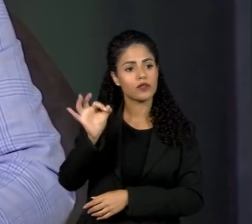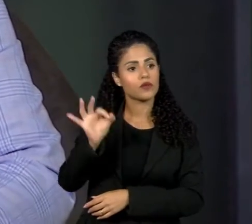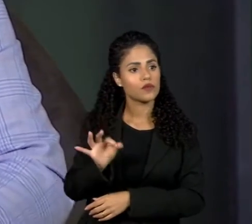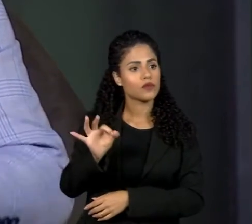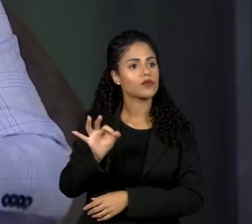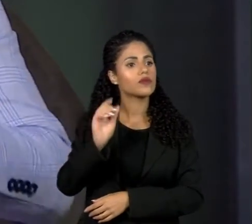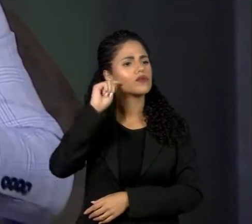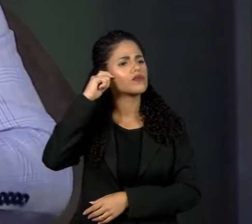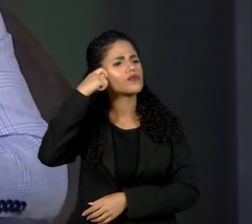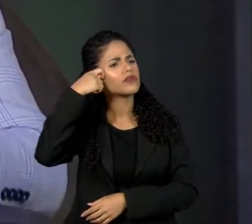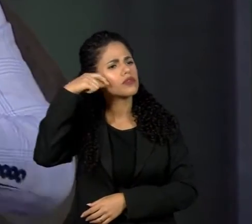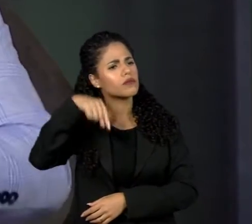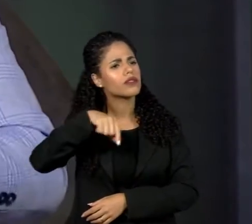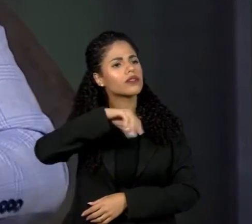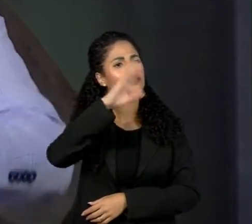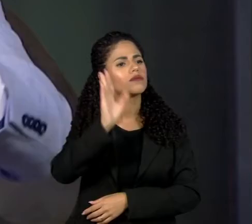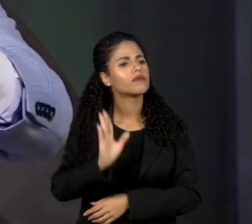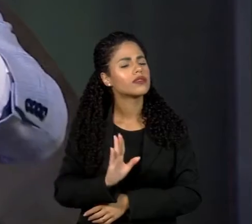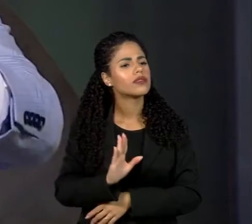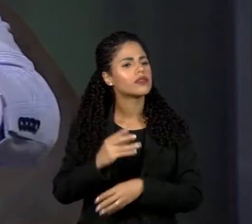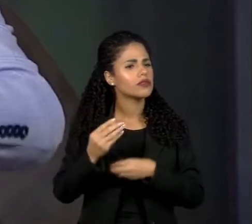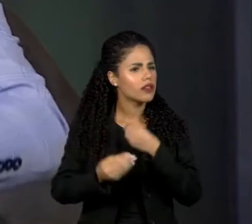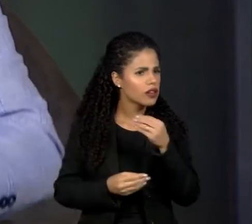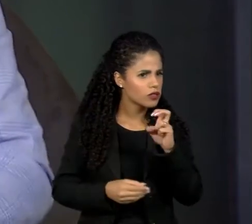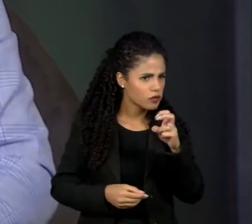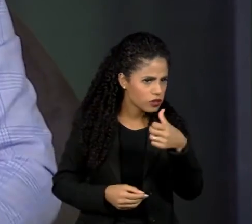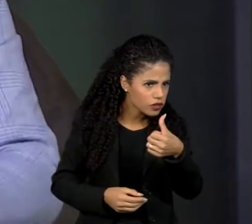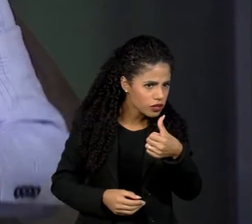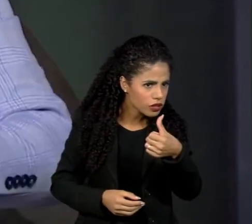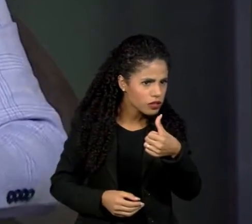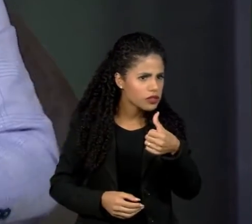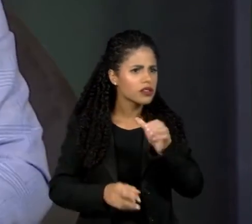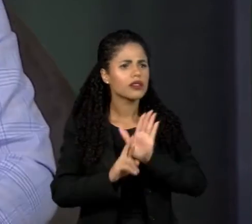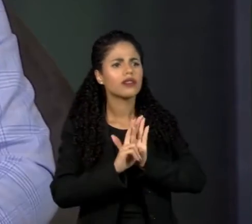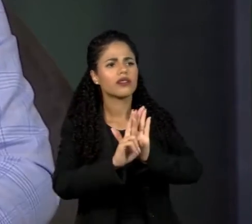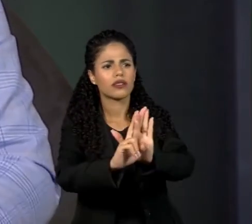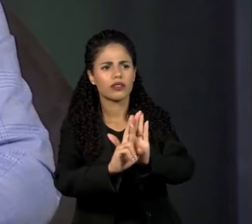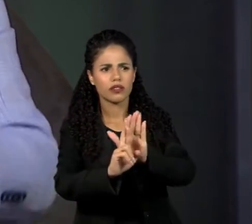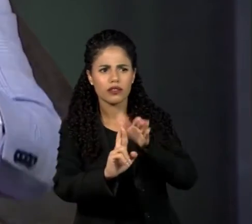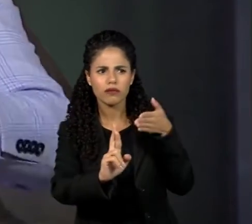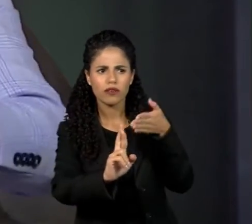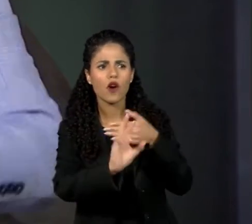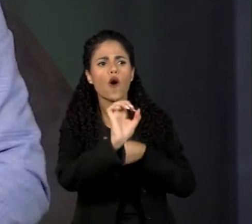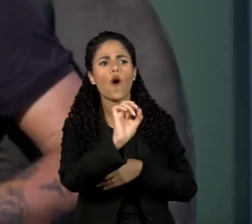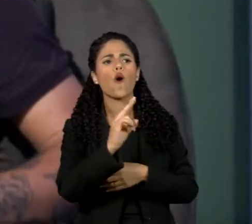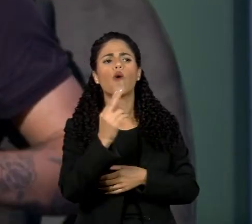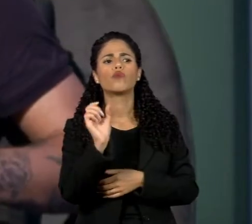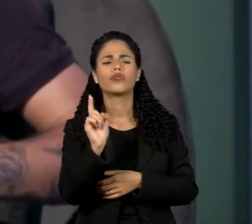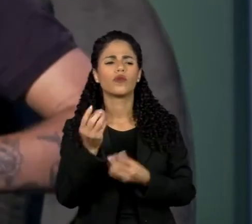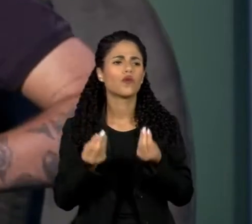no nosso país. Os 56% de negros está representado nesses 10 milhões de influenciadores ou não?